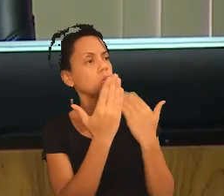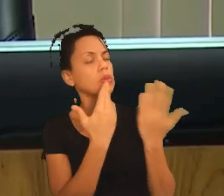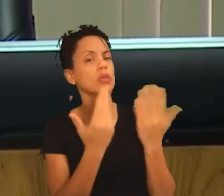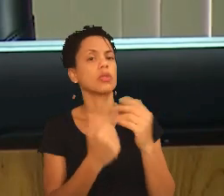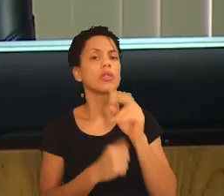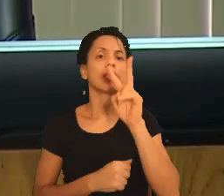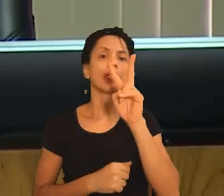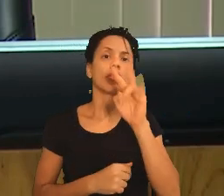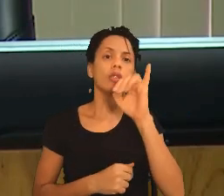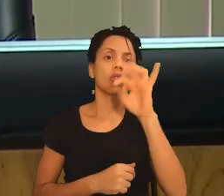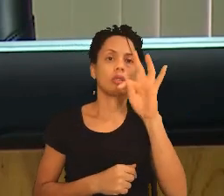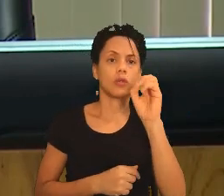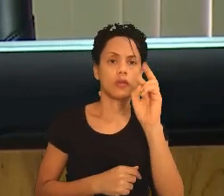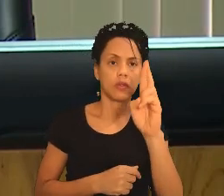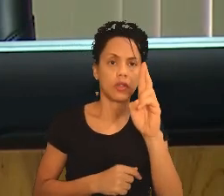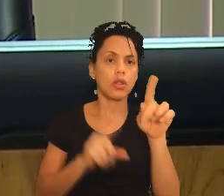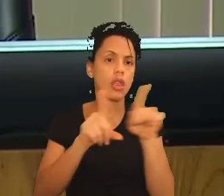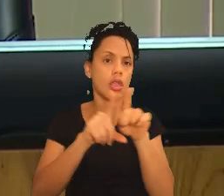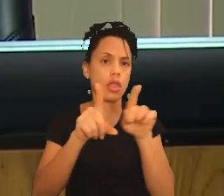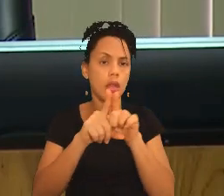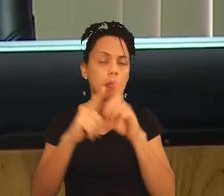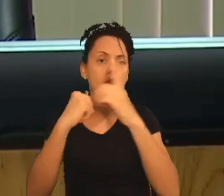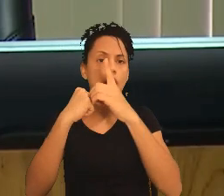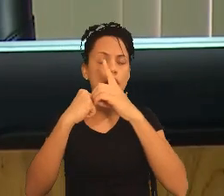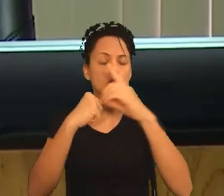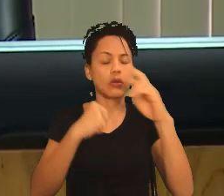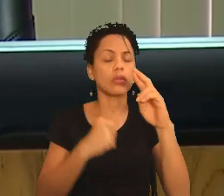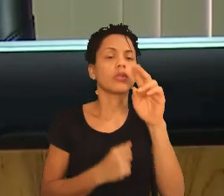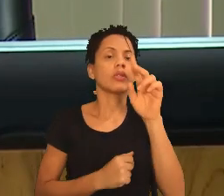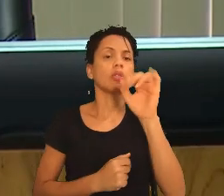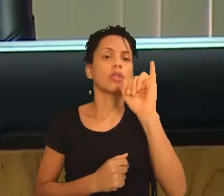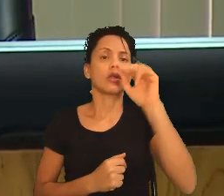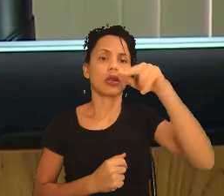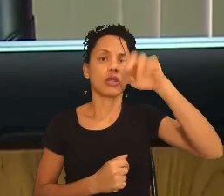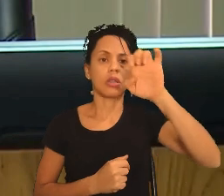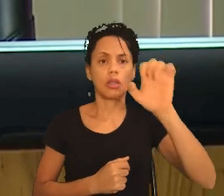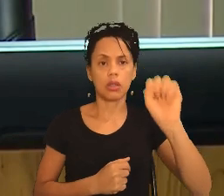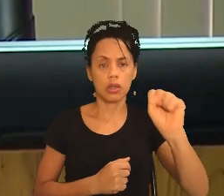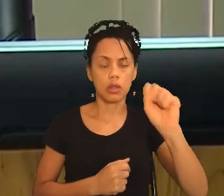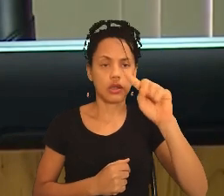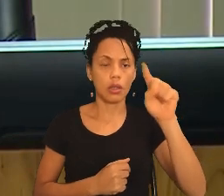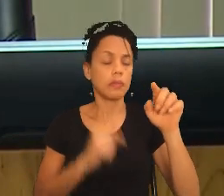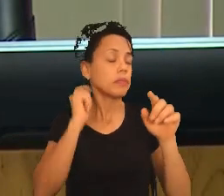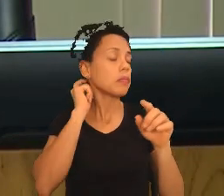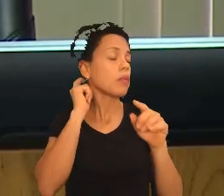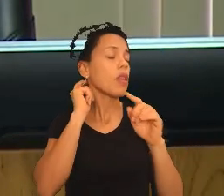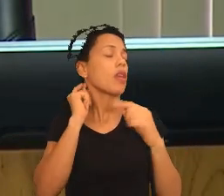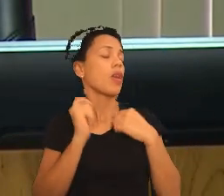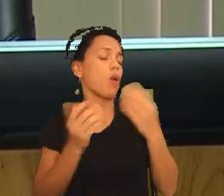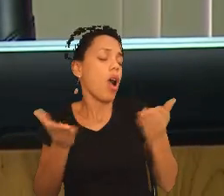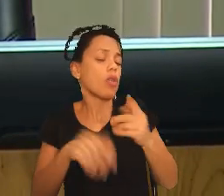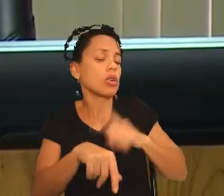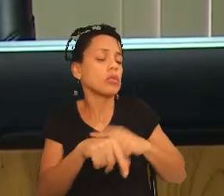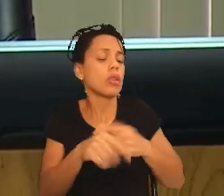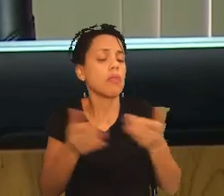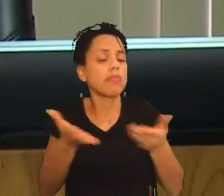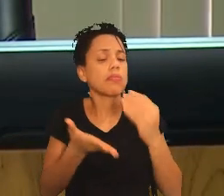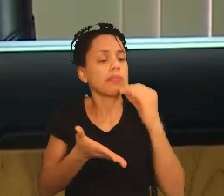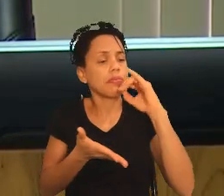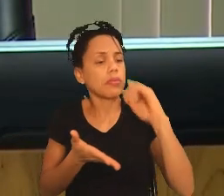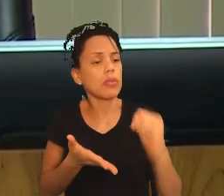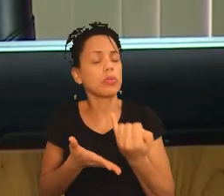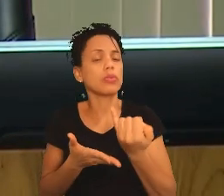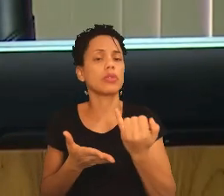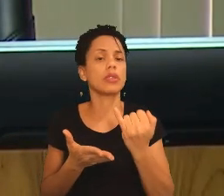E eu fico, às vezes, pensando, inclusive conversando muito com meus amigos, como o Vitor,